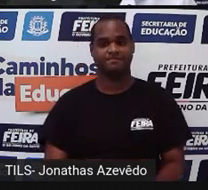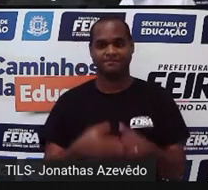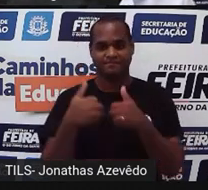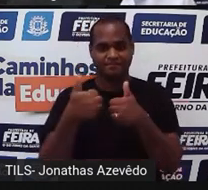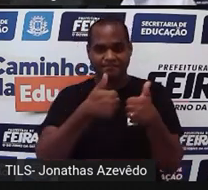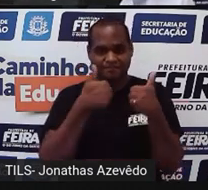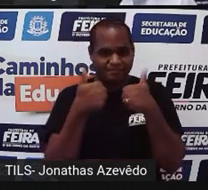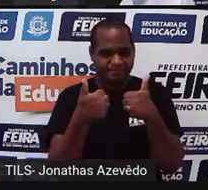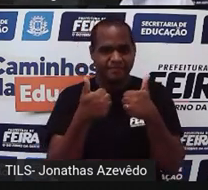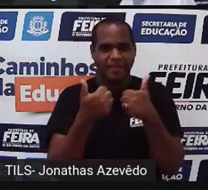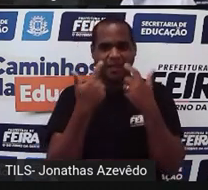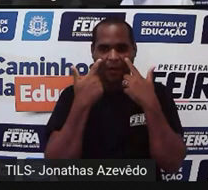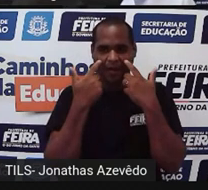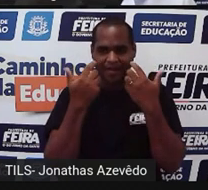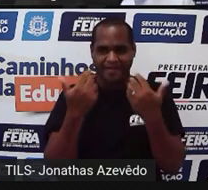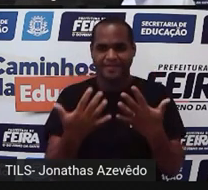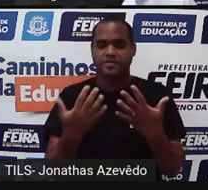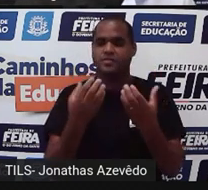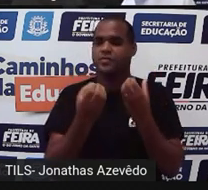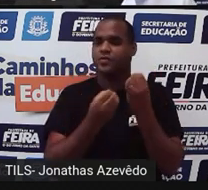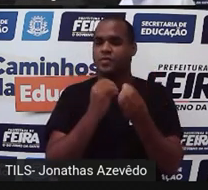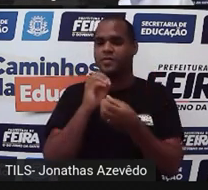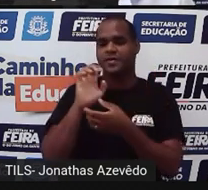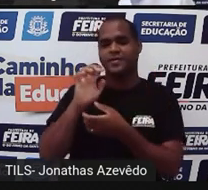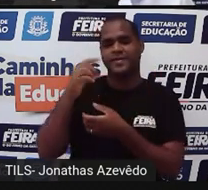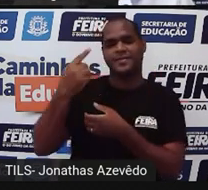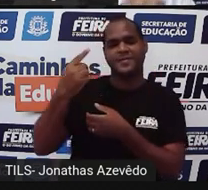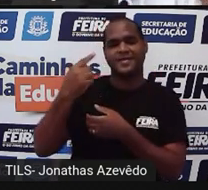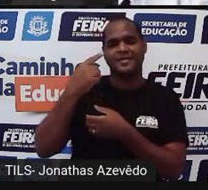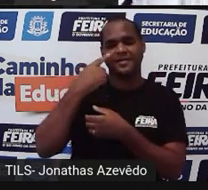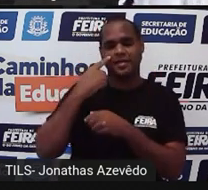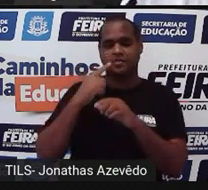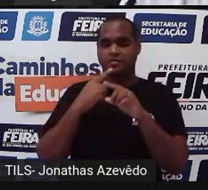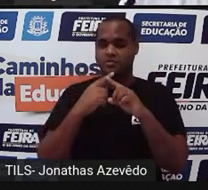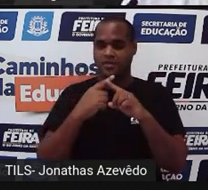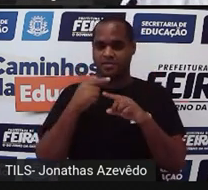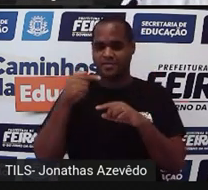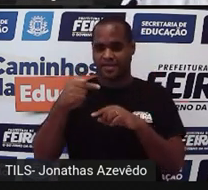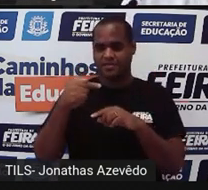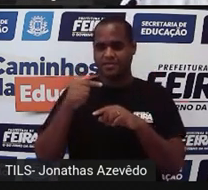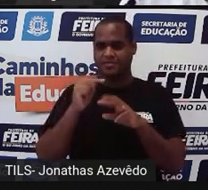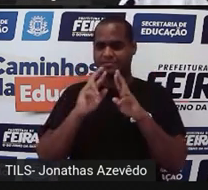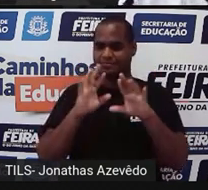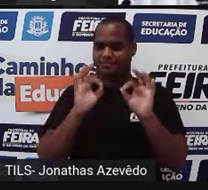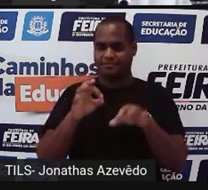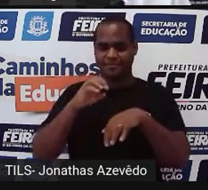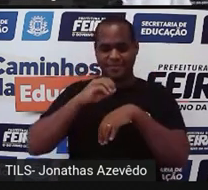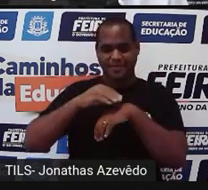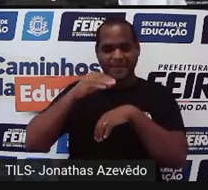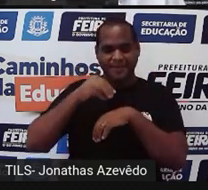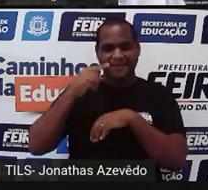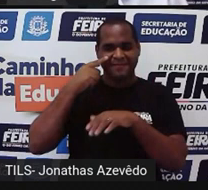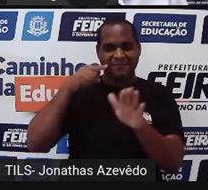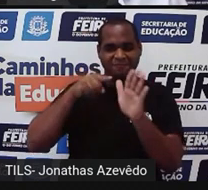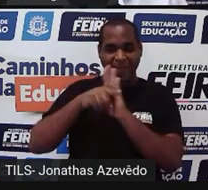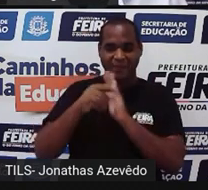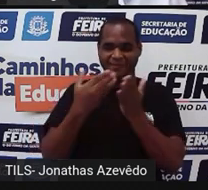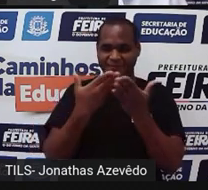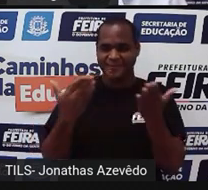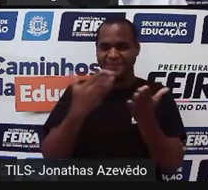Beleza. Olha só aí aquela equação X mais Y igual a 7 que a gente trouxe lá na perguntinha do início da